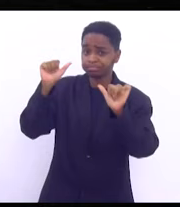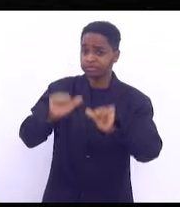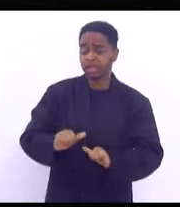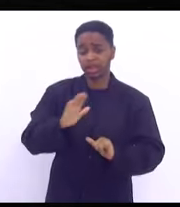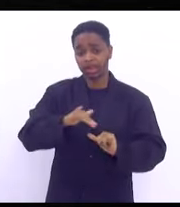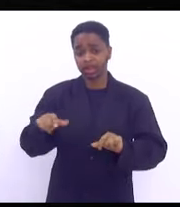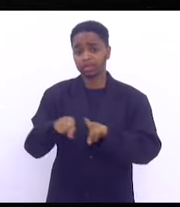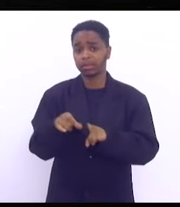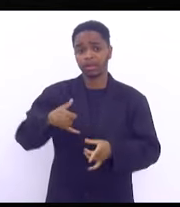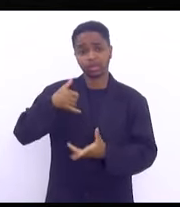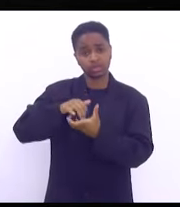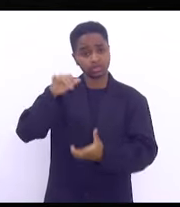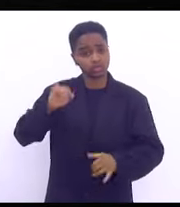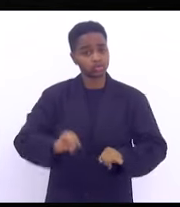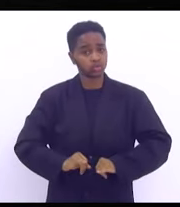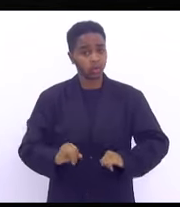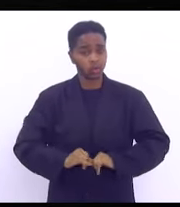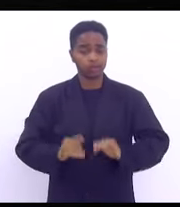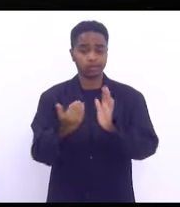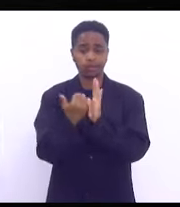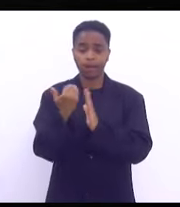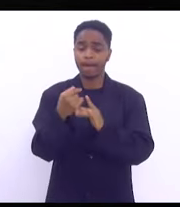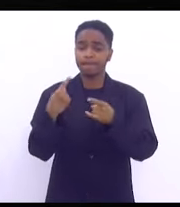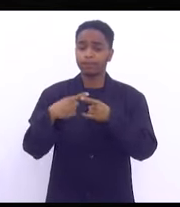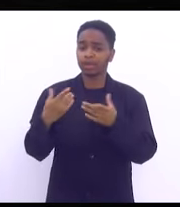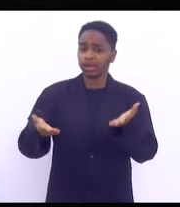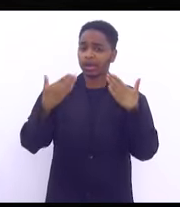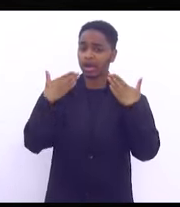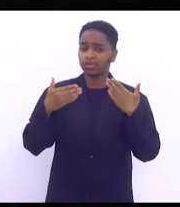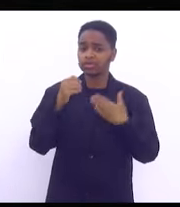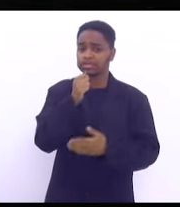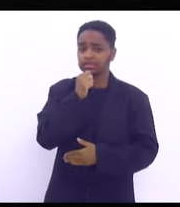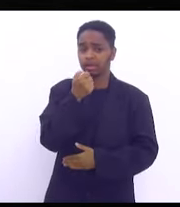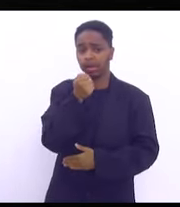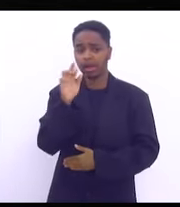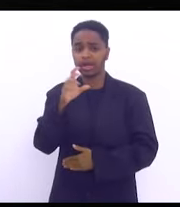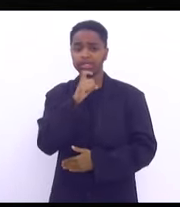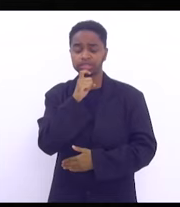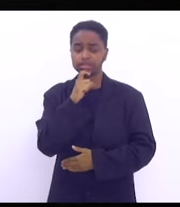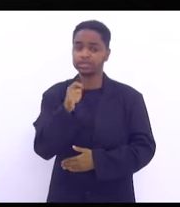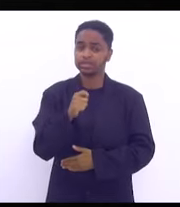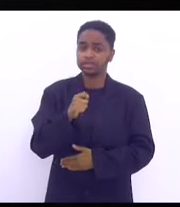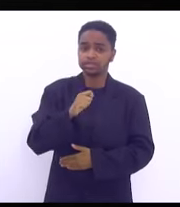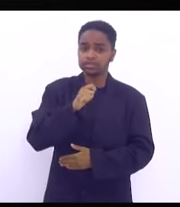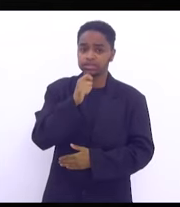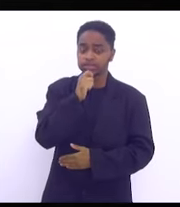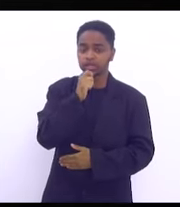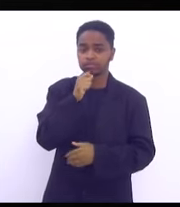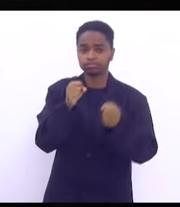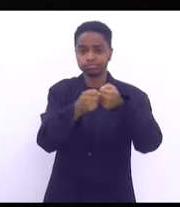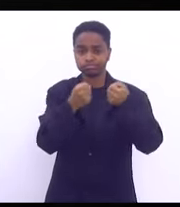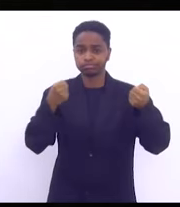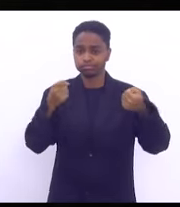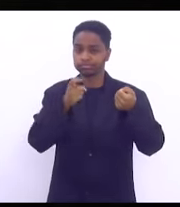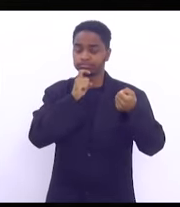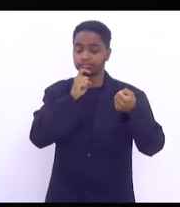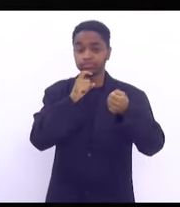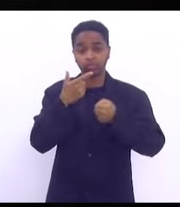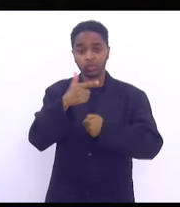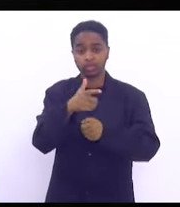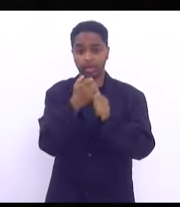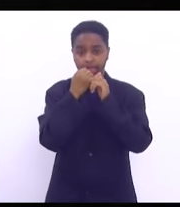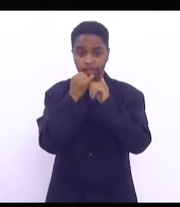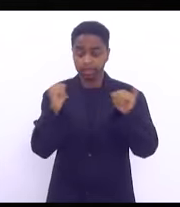mais sofrem. Devido à alta temperatura, sem ar-condicionado, sem geladeira, sem nada, porque não tem energia. Aí, se somando a